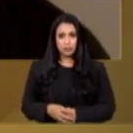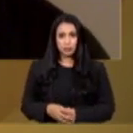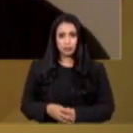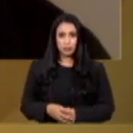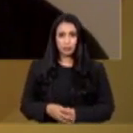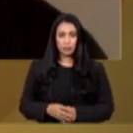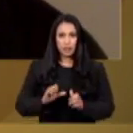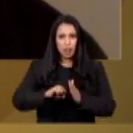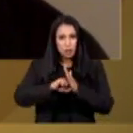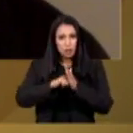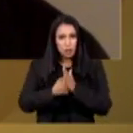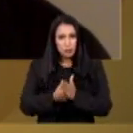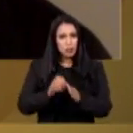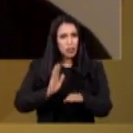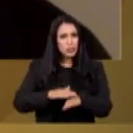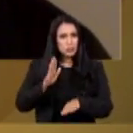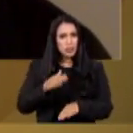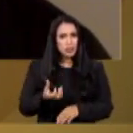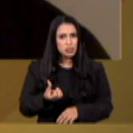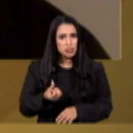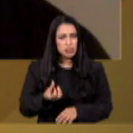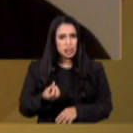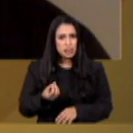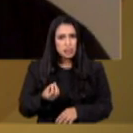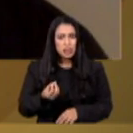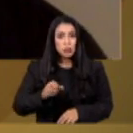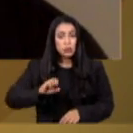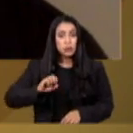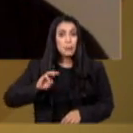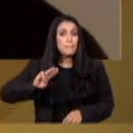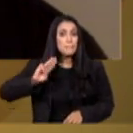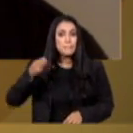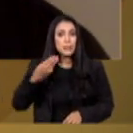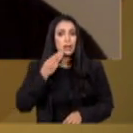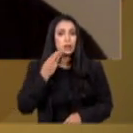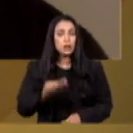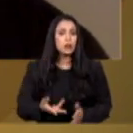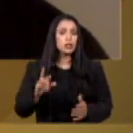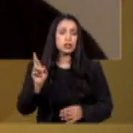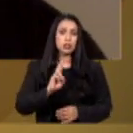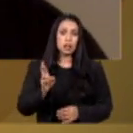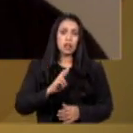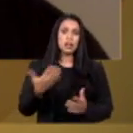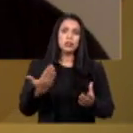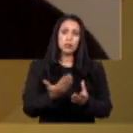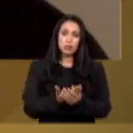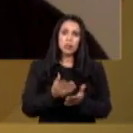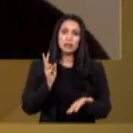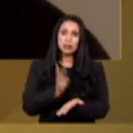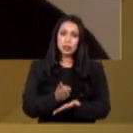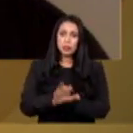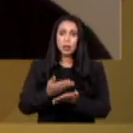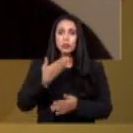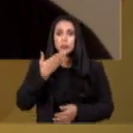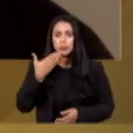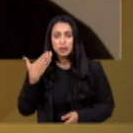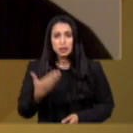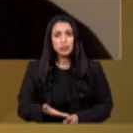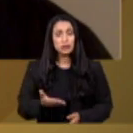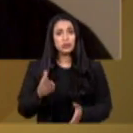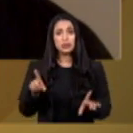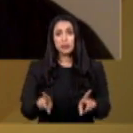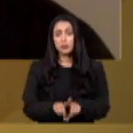ordem de bloqueio é de mais 600 minas gerais também está incipiente impetrante também